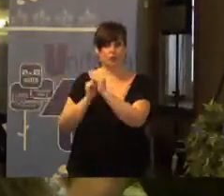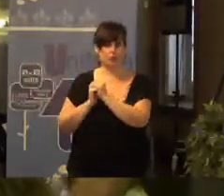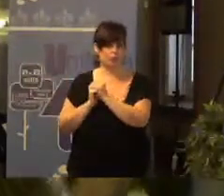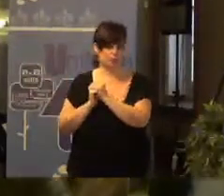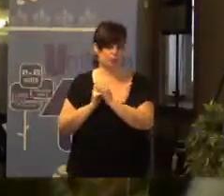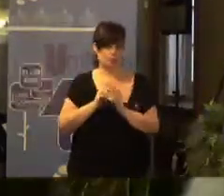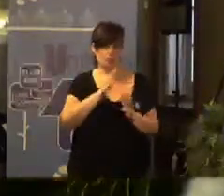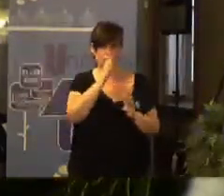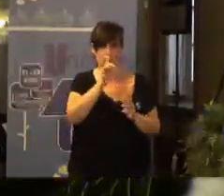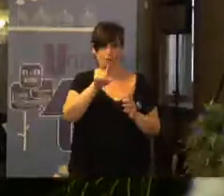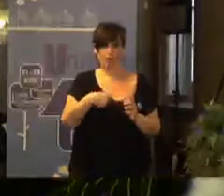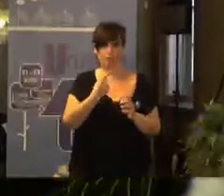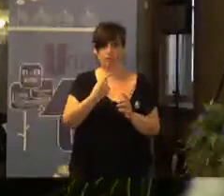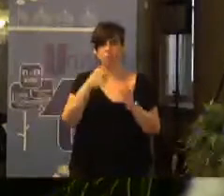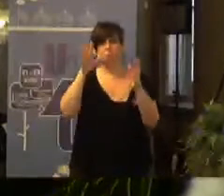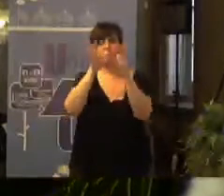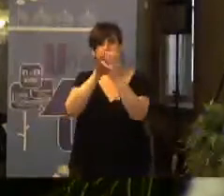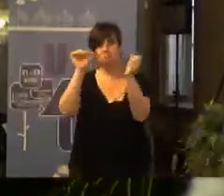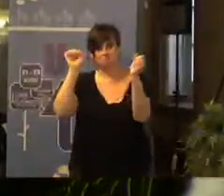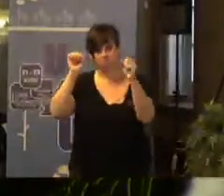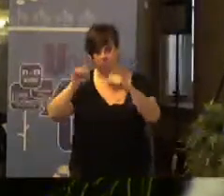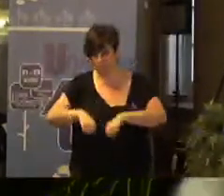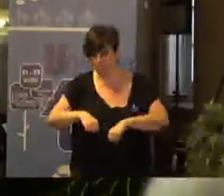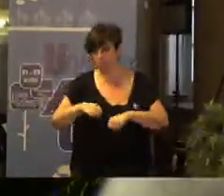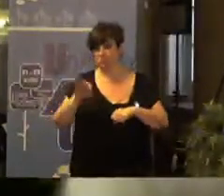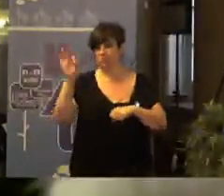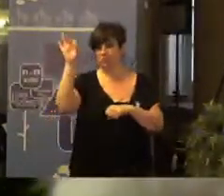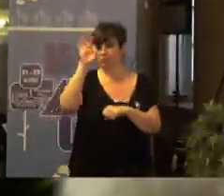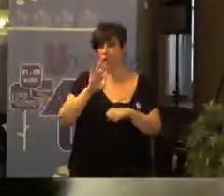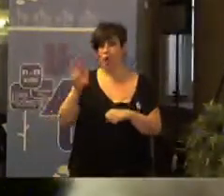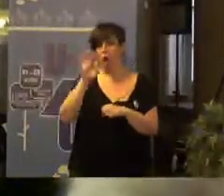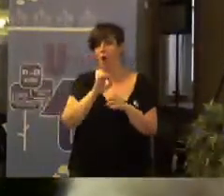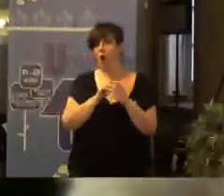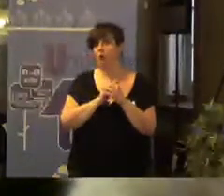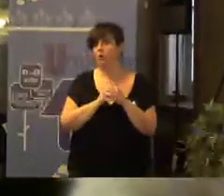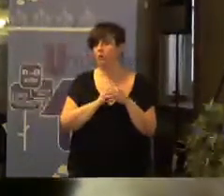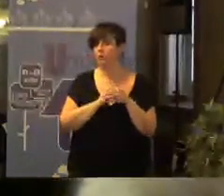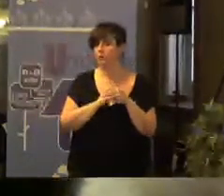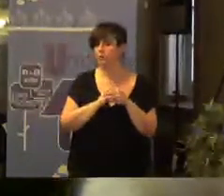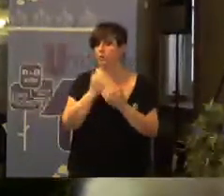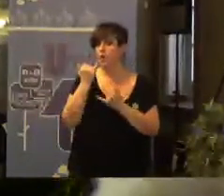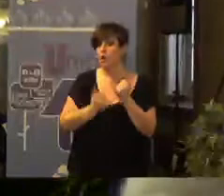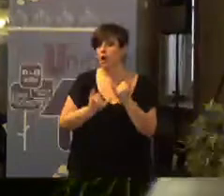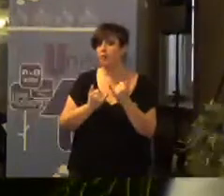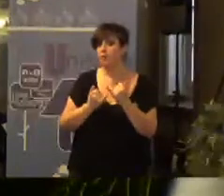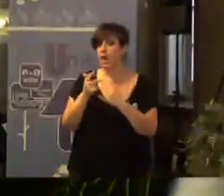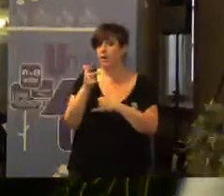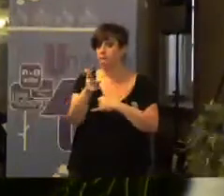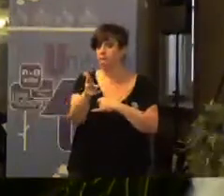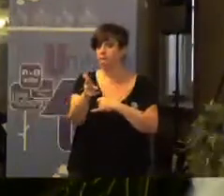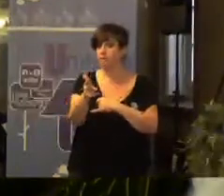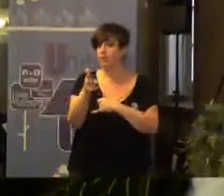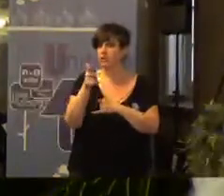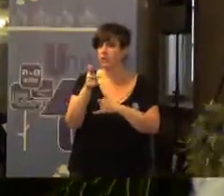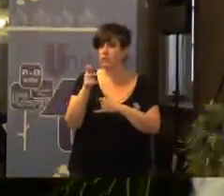Mário Centeno, toda a austeridade orçamental, ou seja, não é austeridade no sentido de cortes de direitos, porque não há, é austeridade no